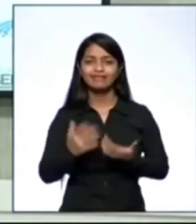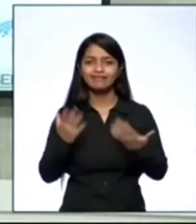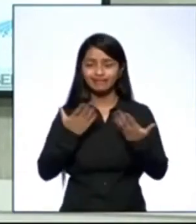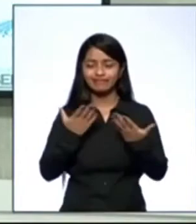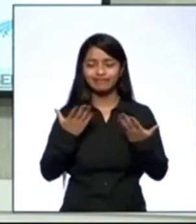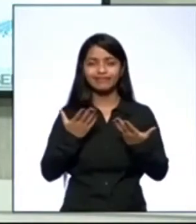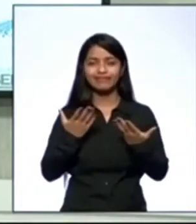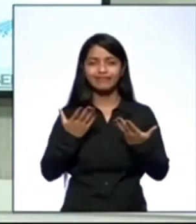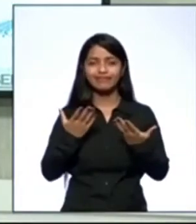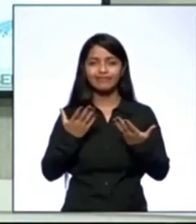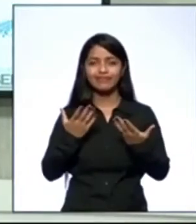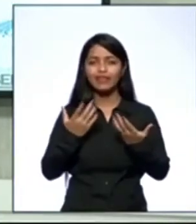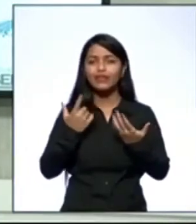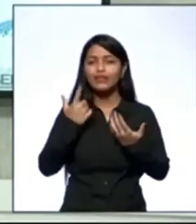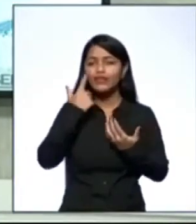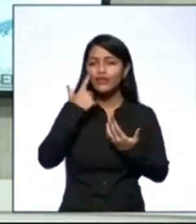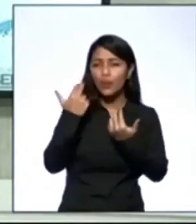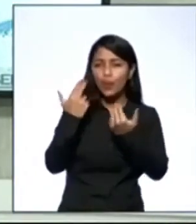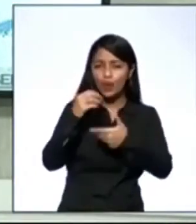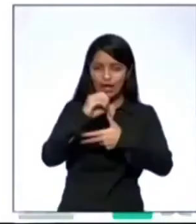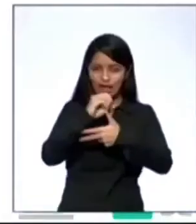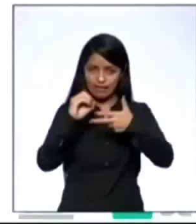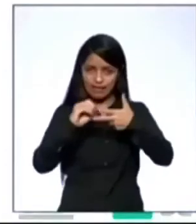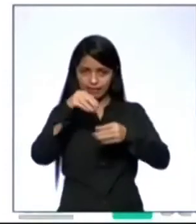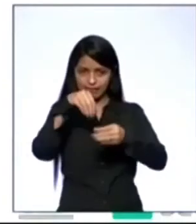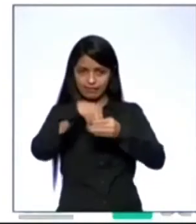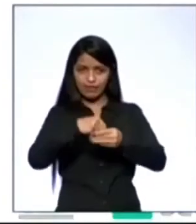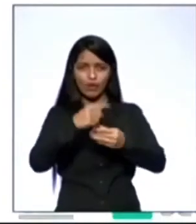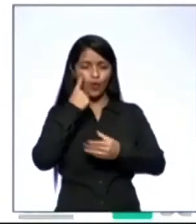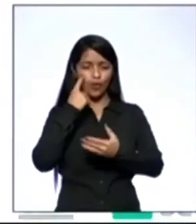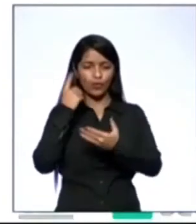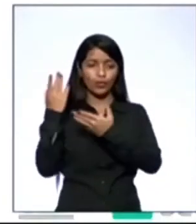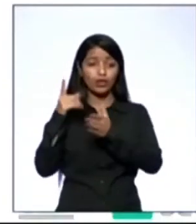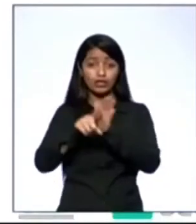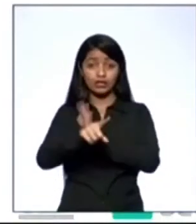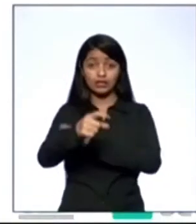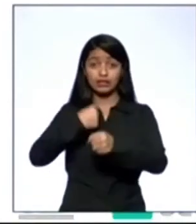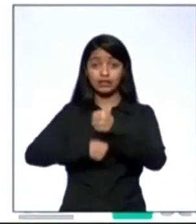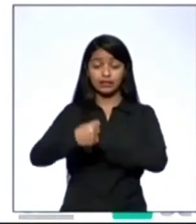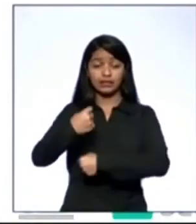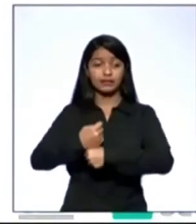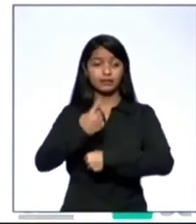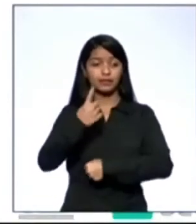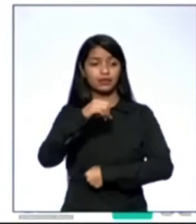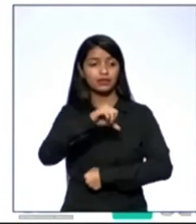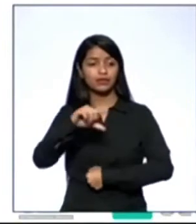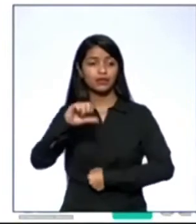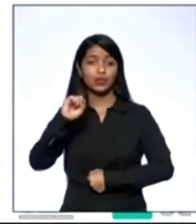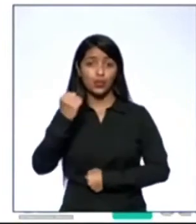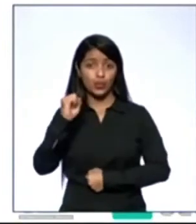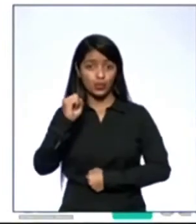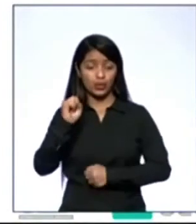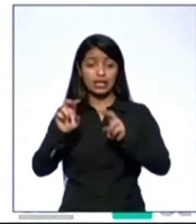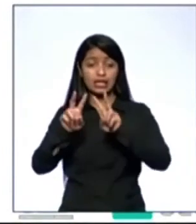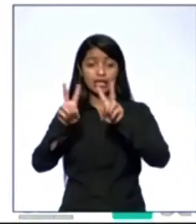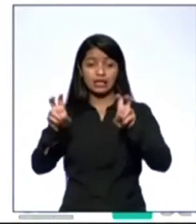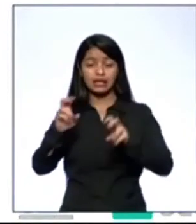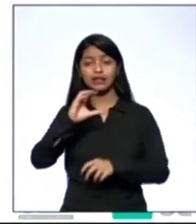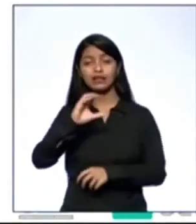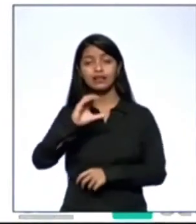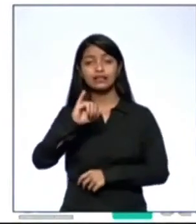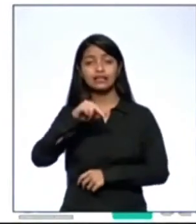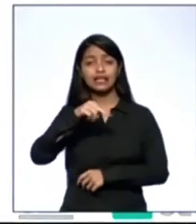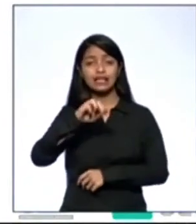isso como o Enem aborda? Veja só, essa questão é de 1998, é cinemática do